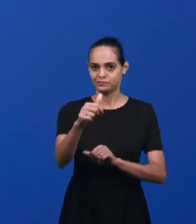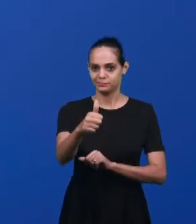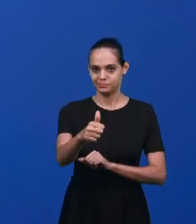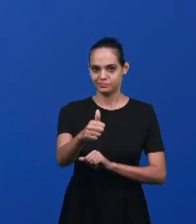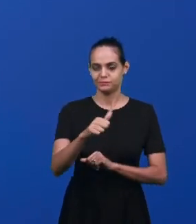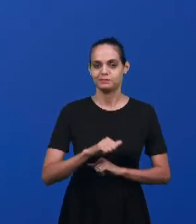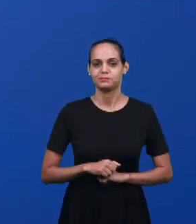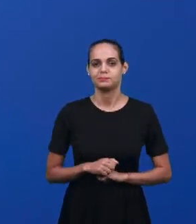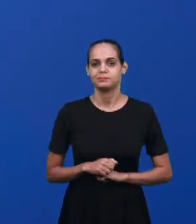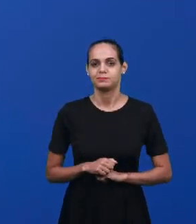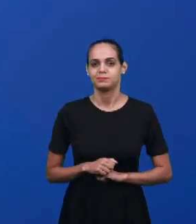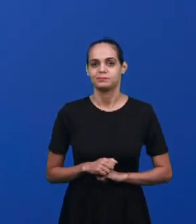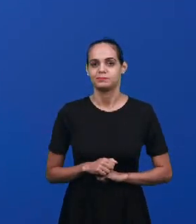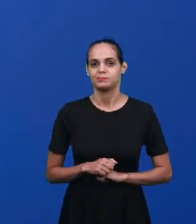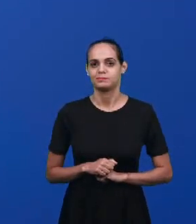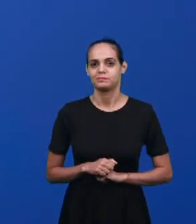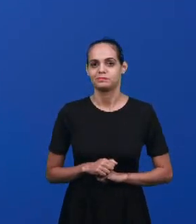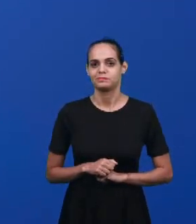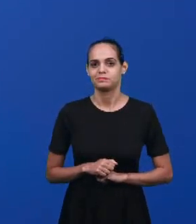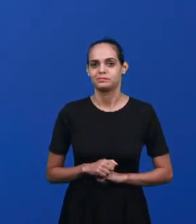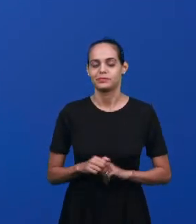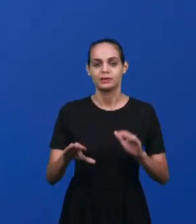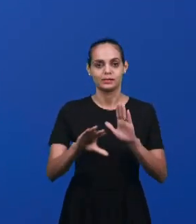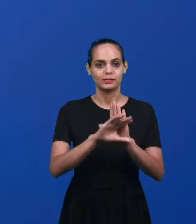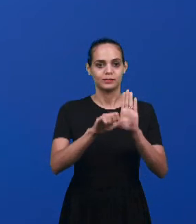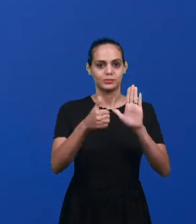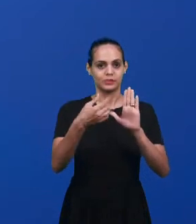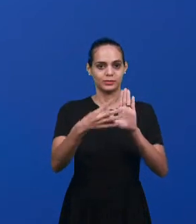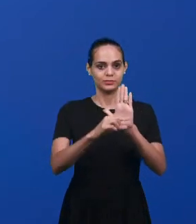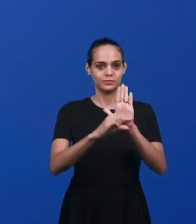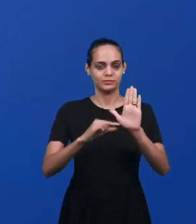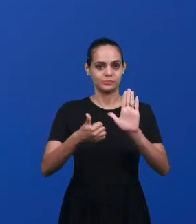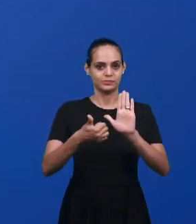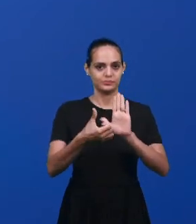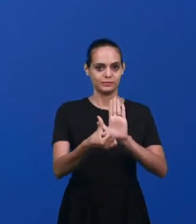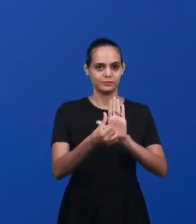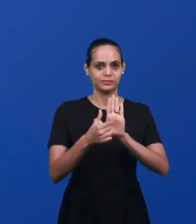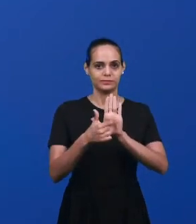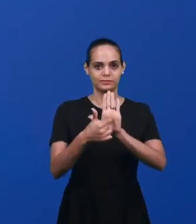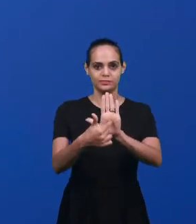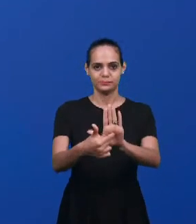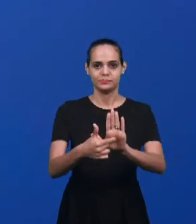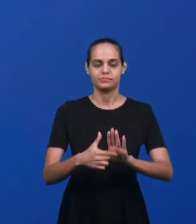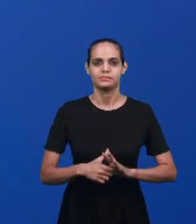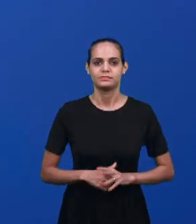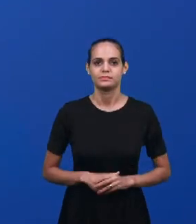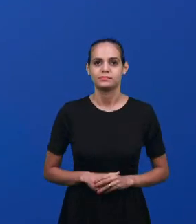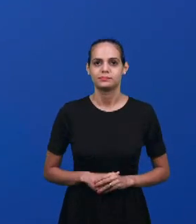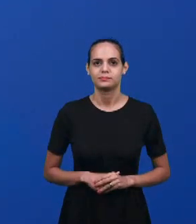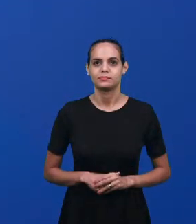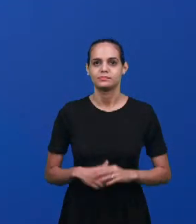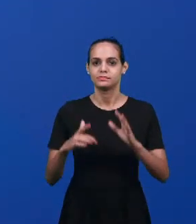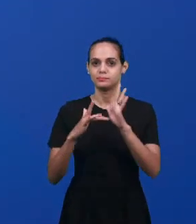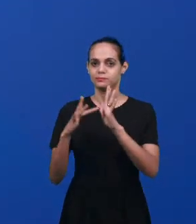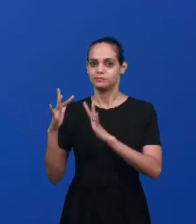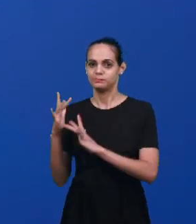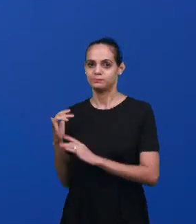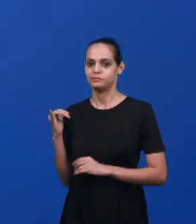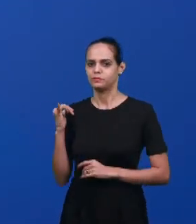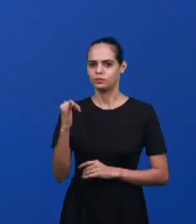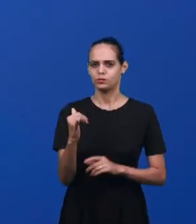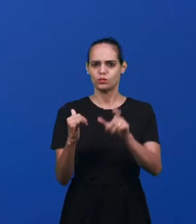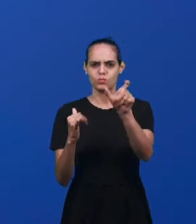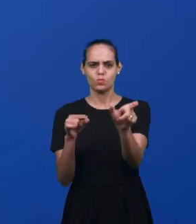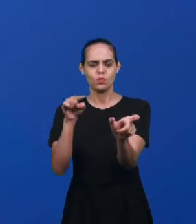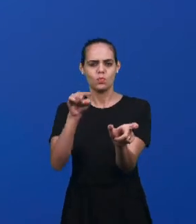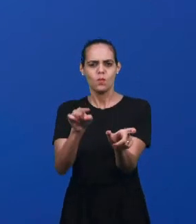capítulo 14, verso 16, diz assim: Porém ele disse, um certo homem fez uma